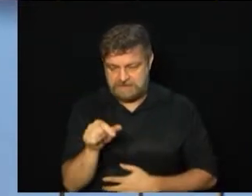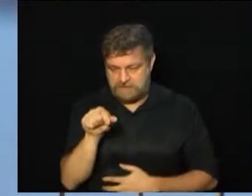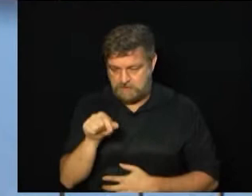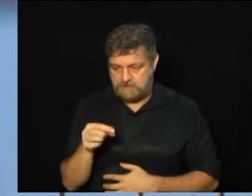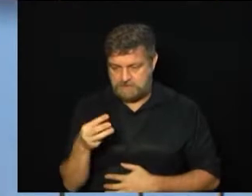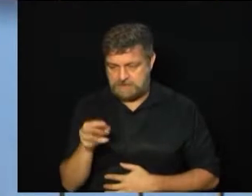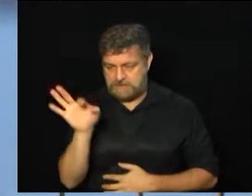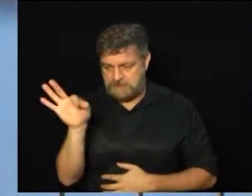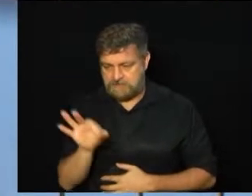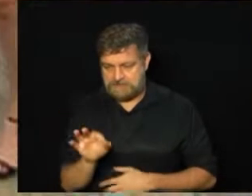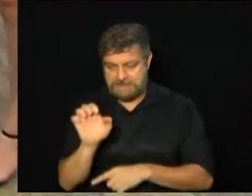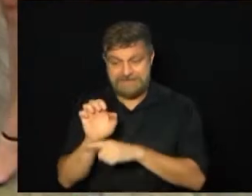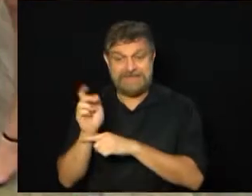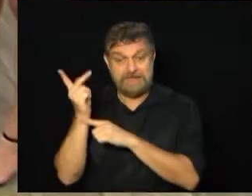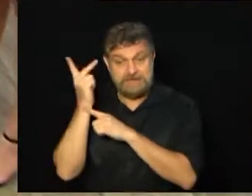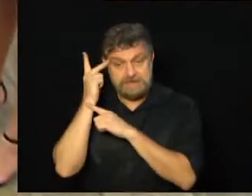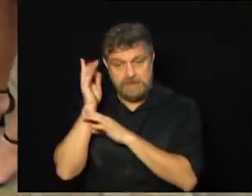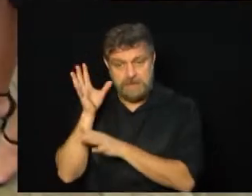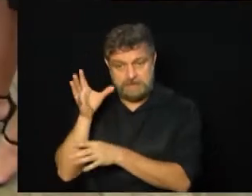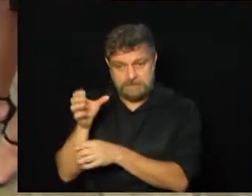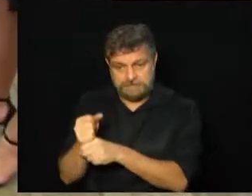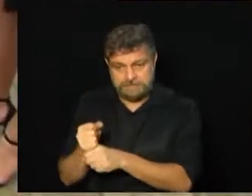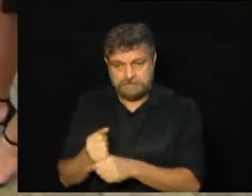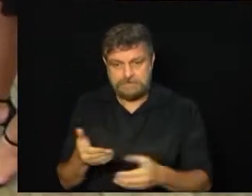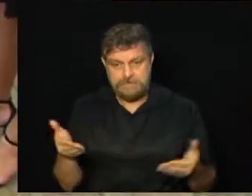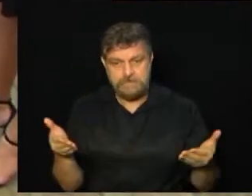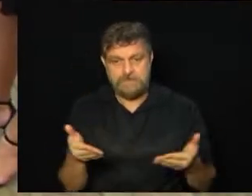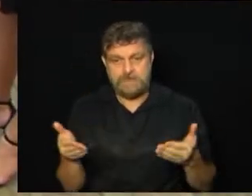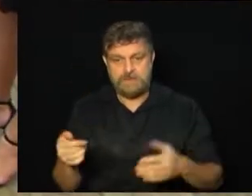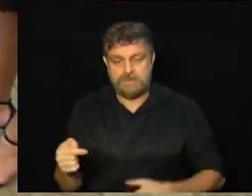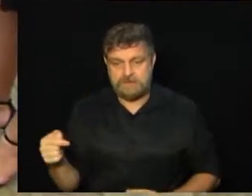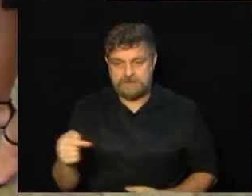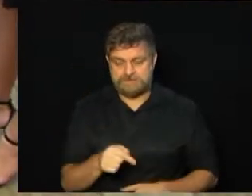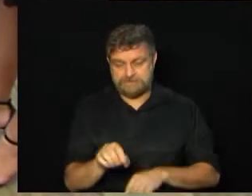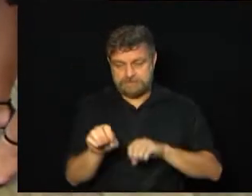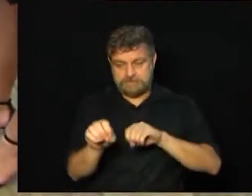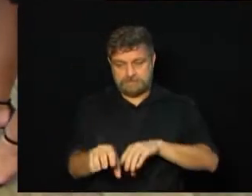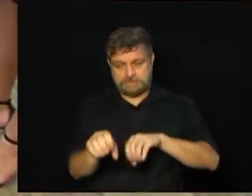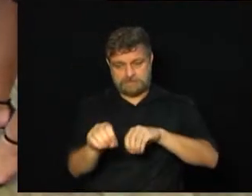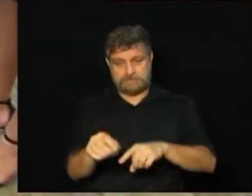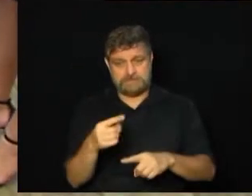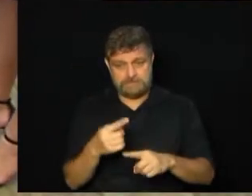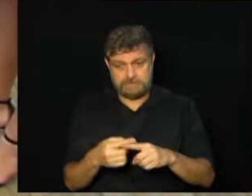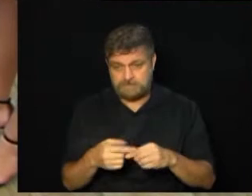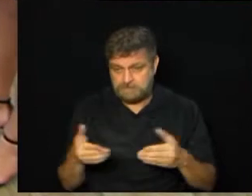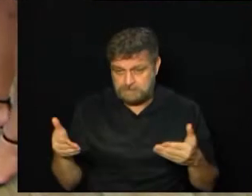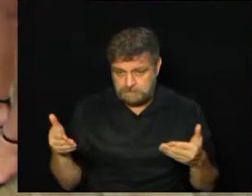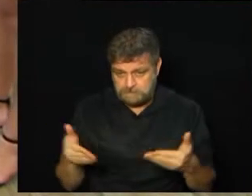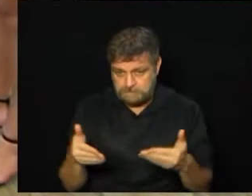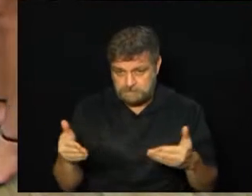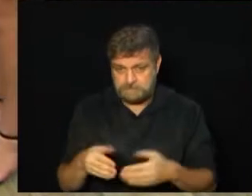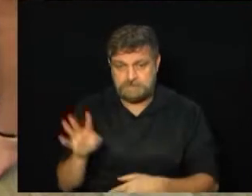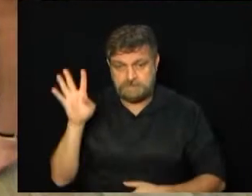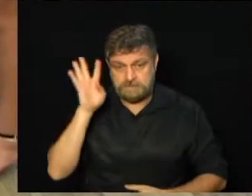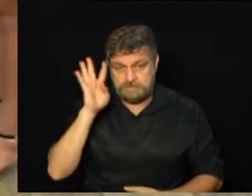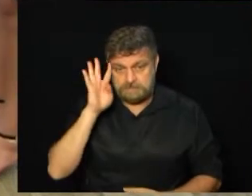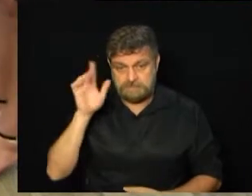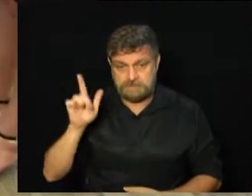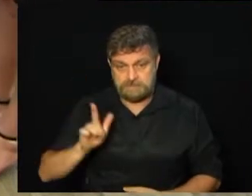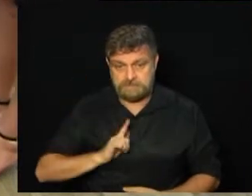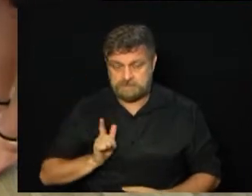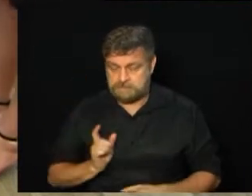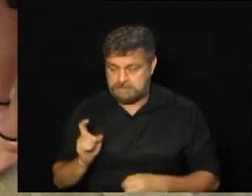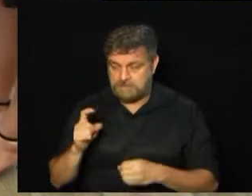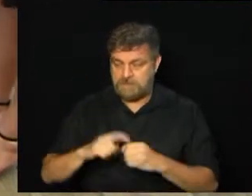26,3% em todo o estado. Mirna Abreu, vamos falar agora sobre educação, porque hoje, nesta quarta-feira, tem o